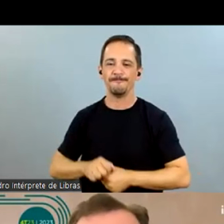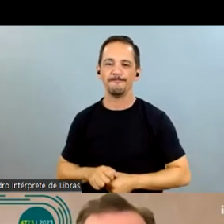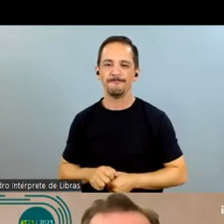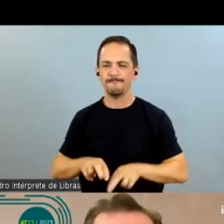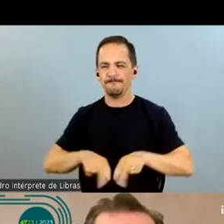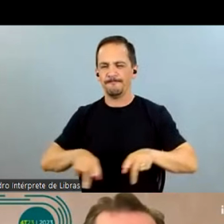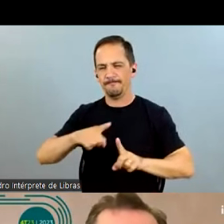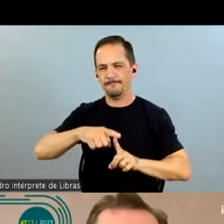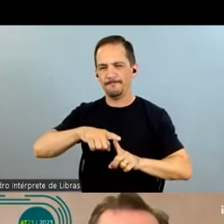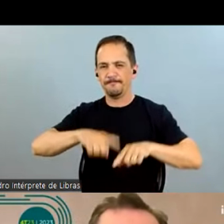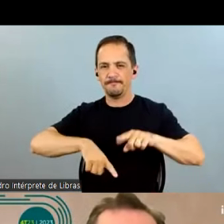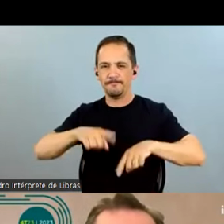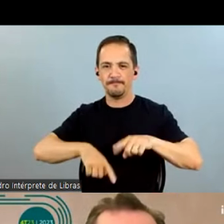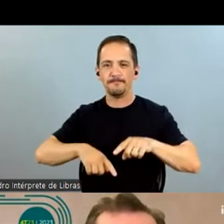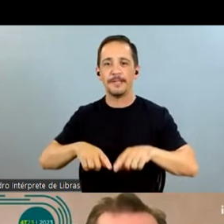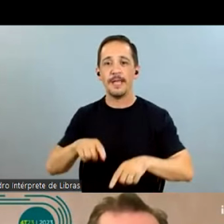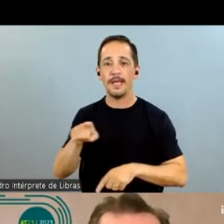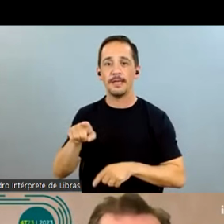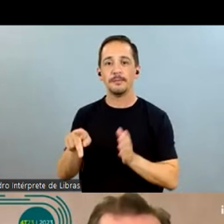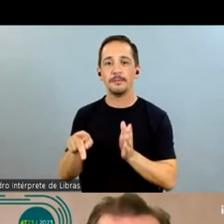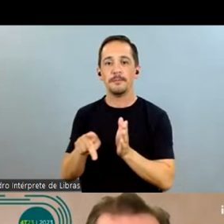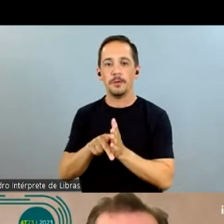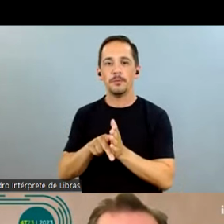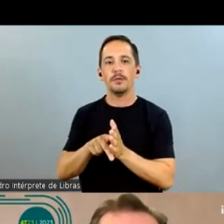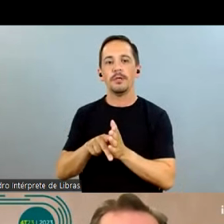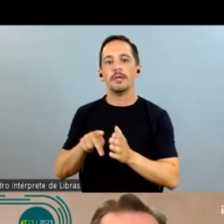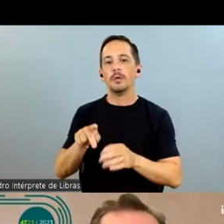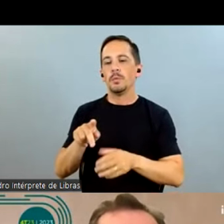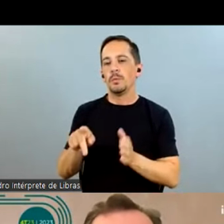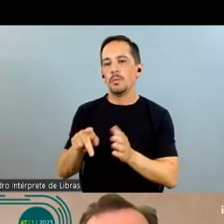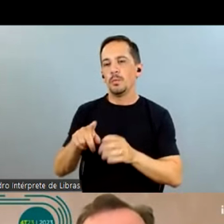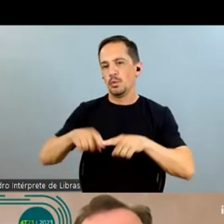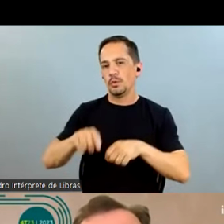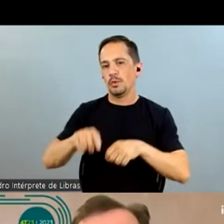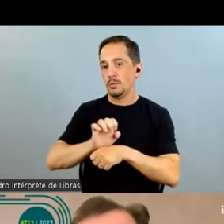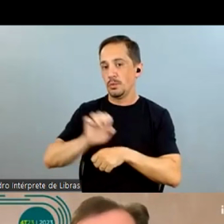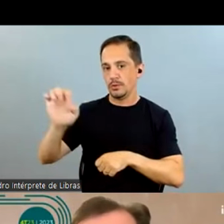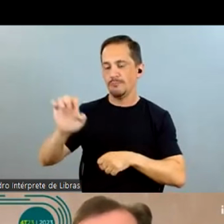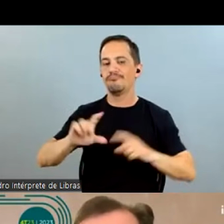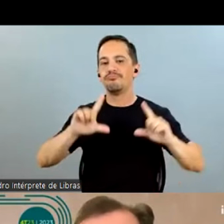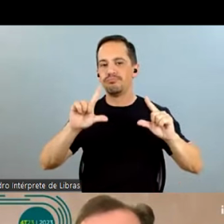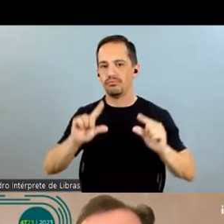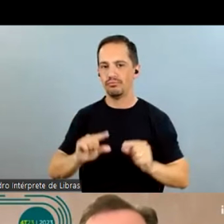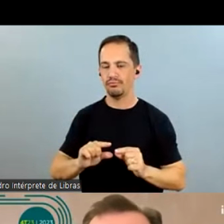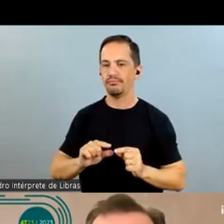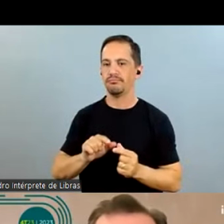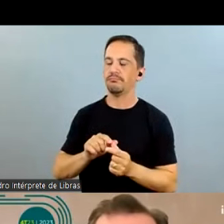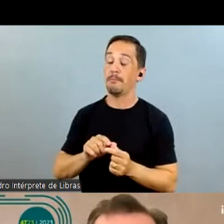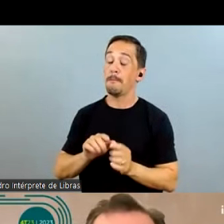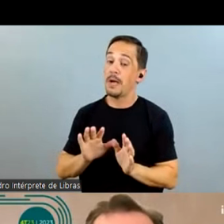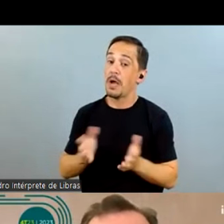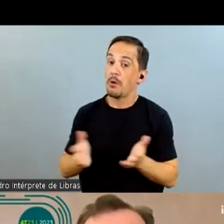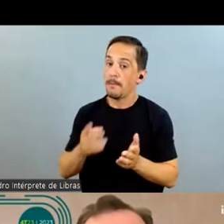é um produto eh de exportação ela ela se reduziu bastante a gente já começa a ver uma uma luz no fim do túnel preços